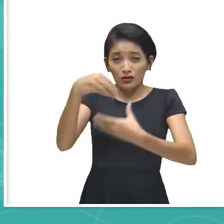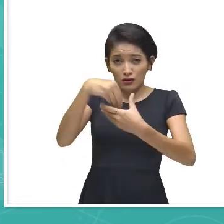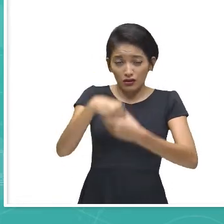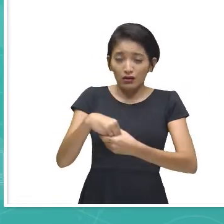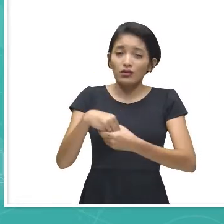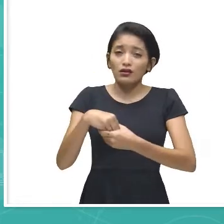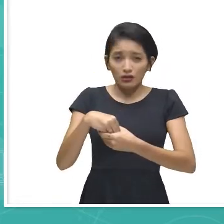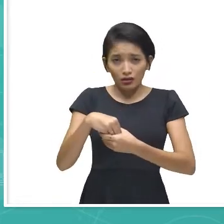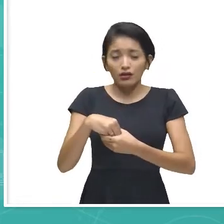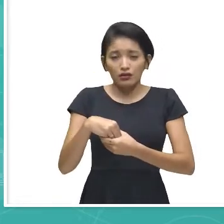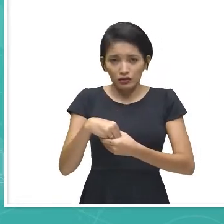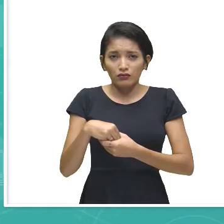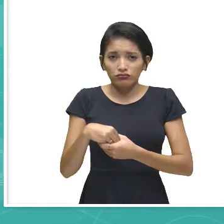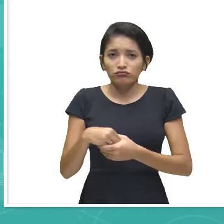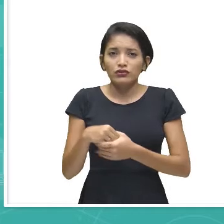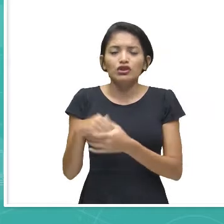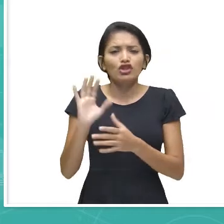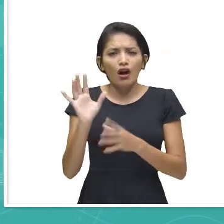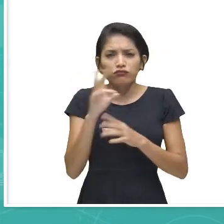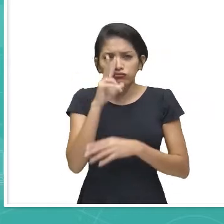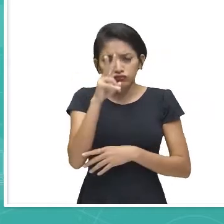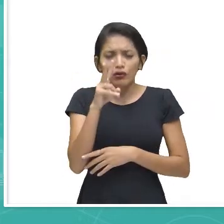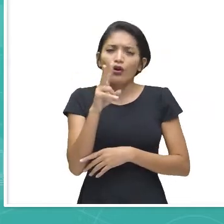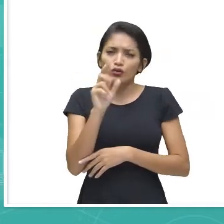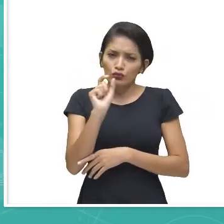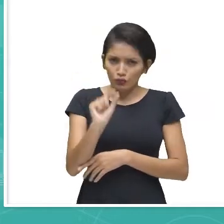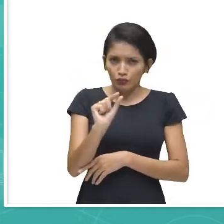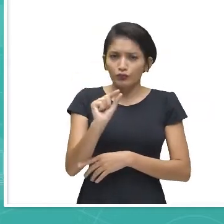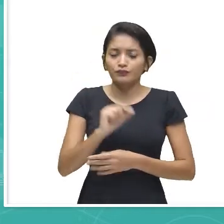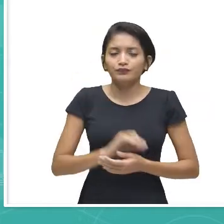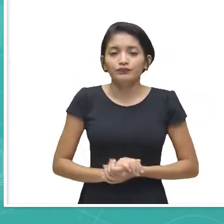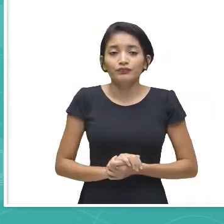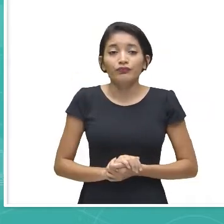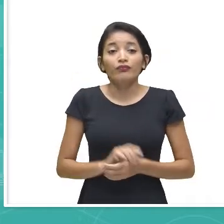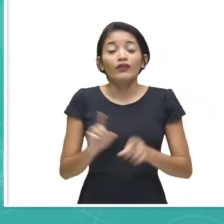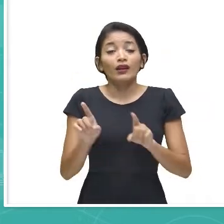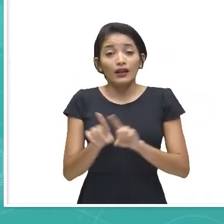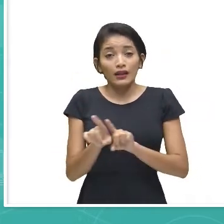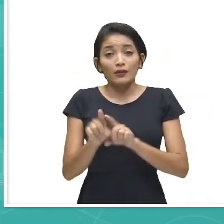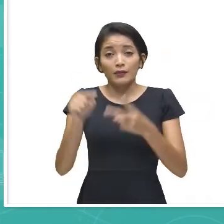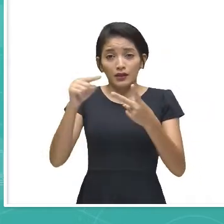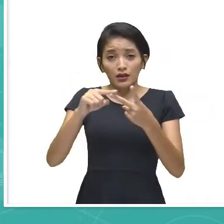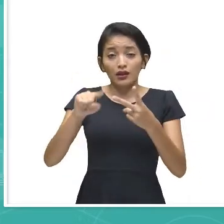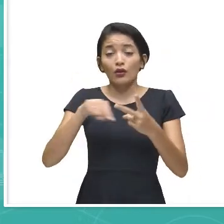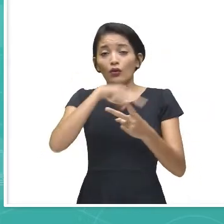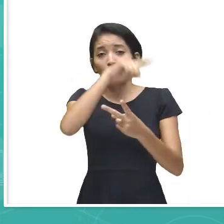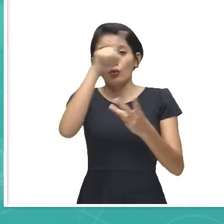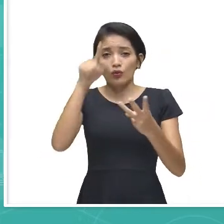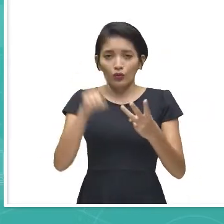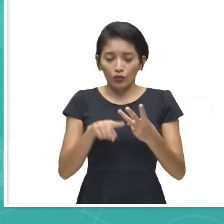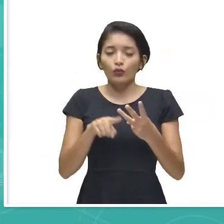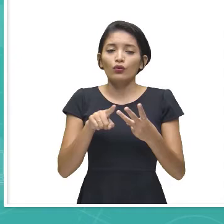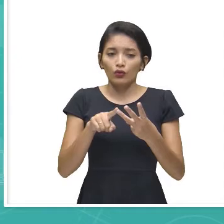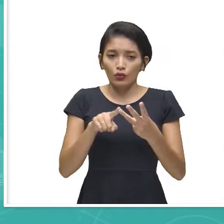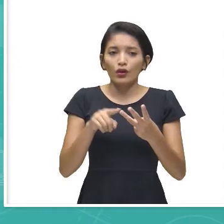mais avantajada, certo? E além do endomorfo, nós temos um outro, que é